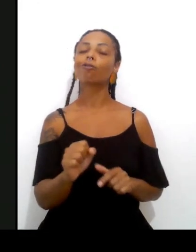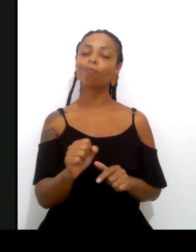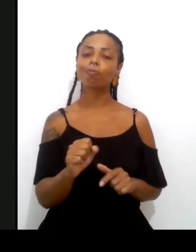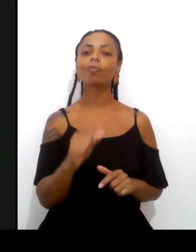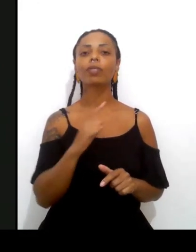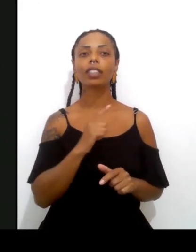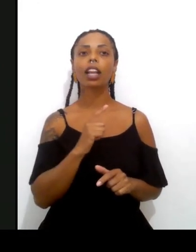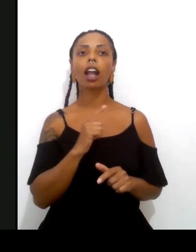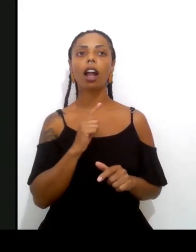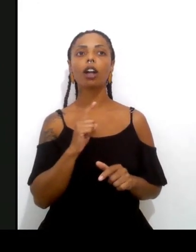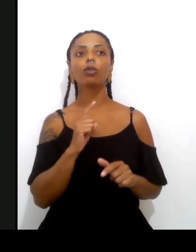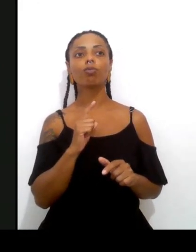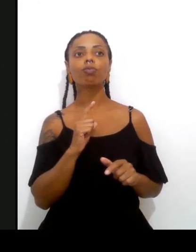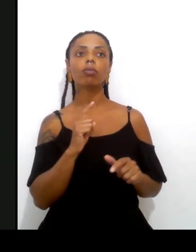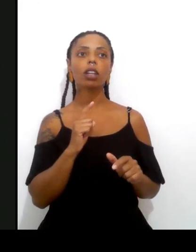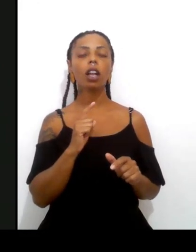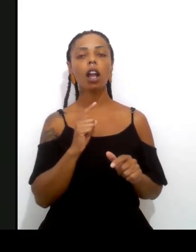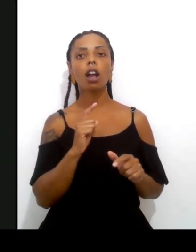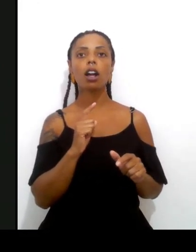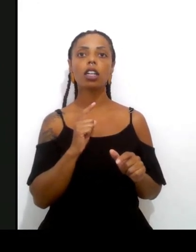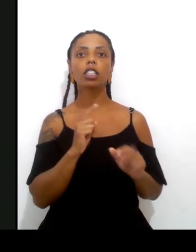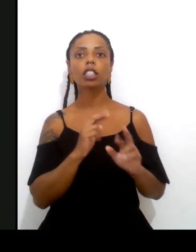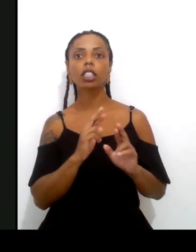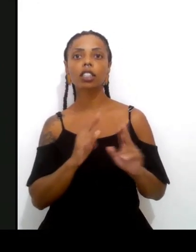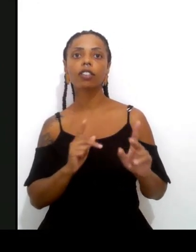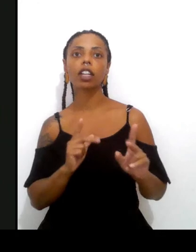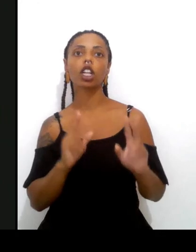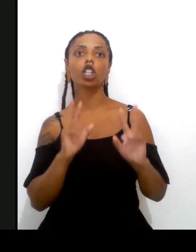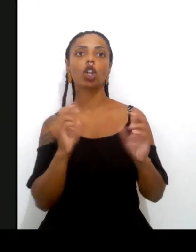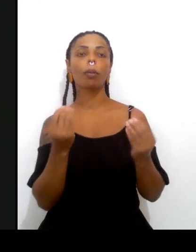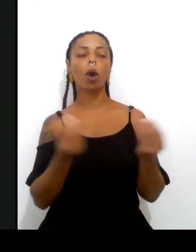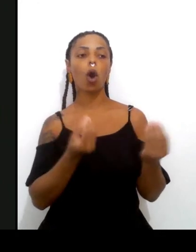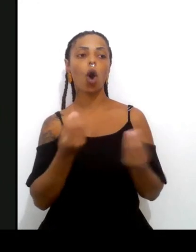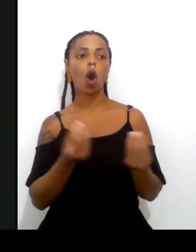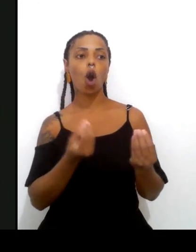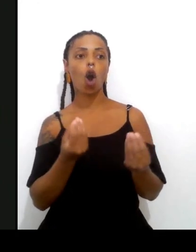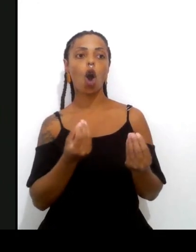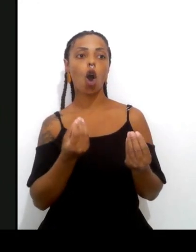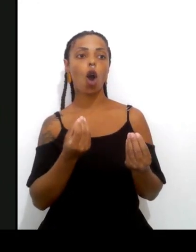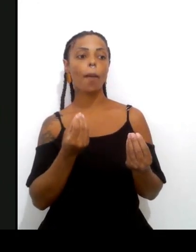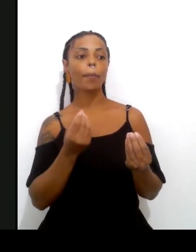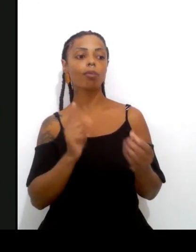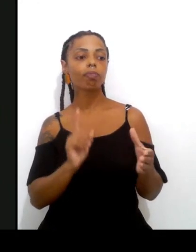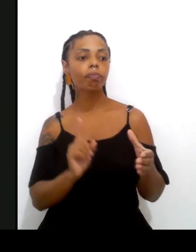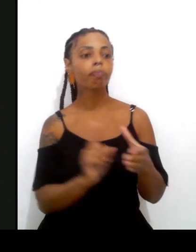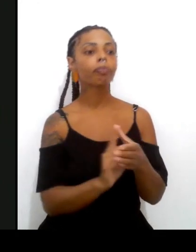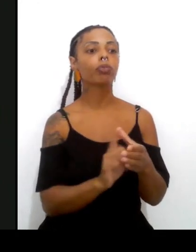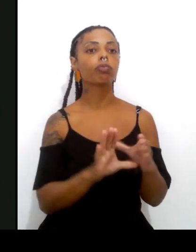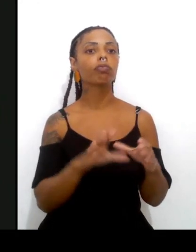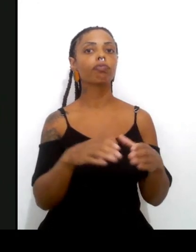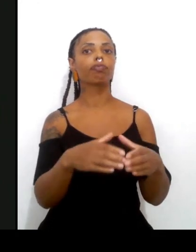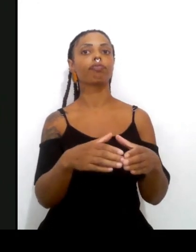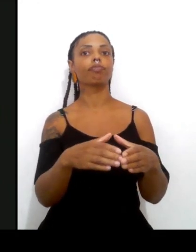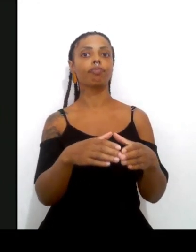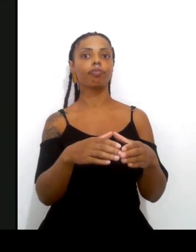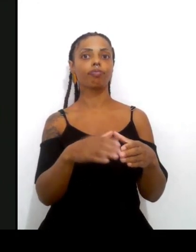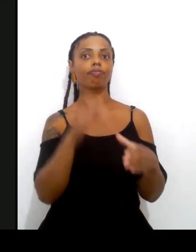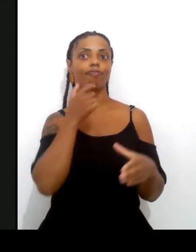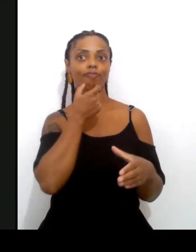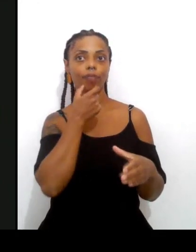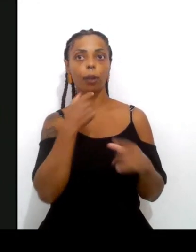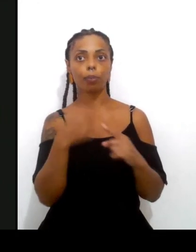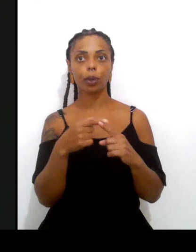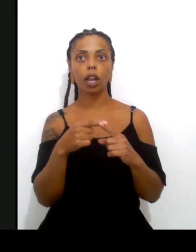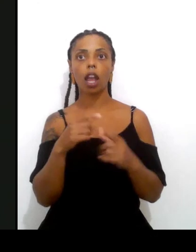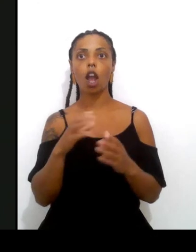a sua incorporação dentro da Nação britânica como cidadãos o comitê de ofensas homossexuais e